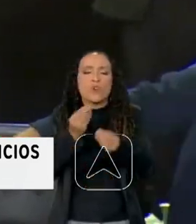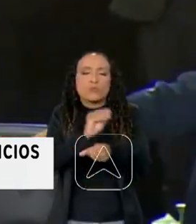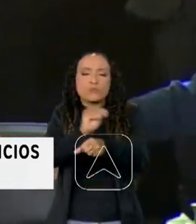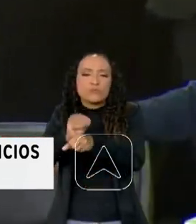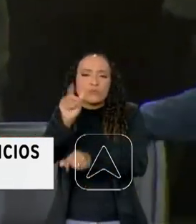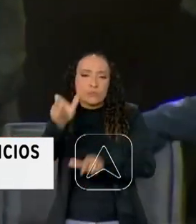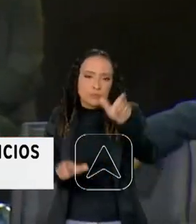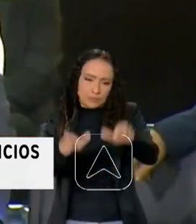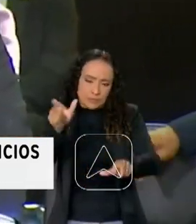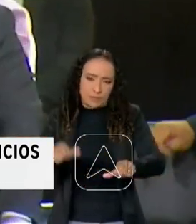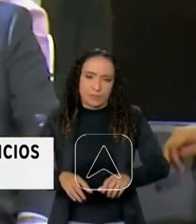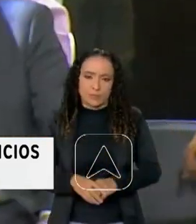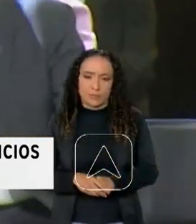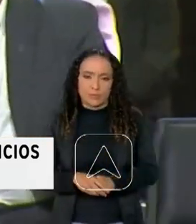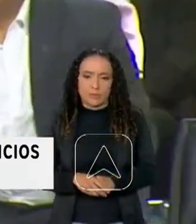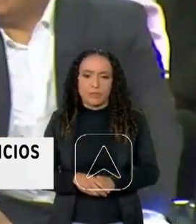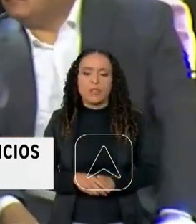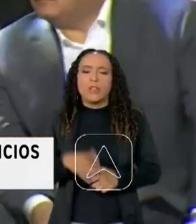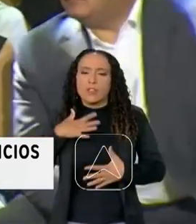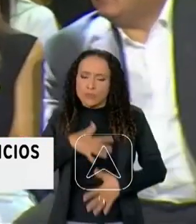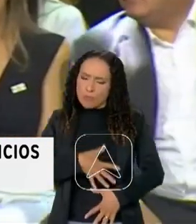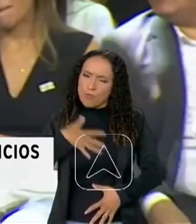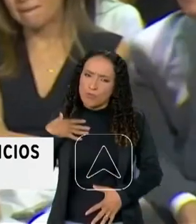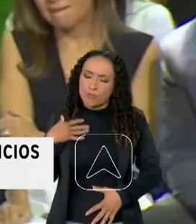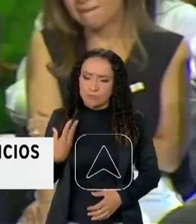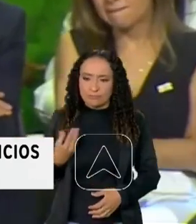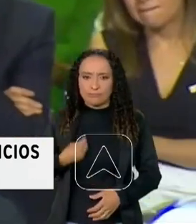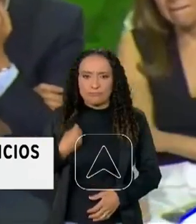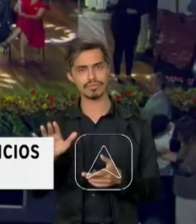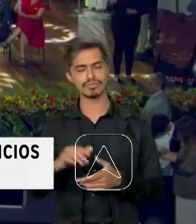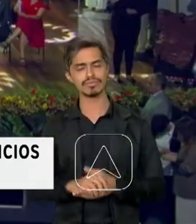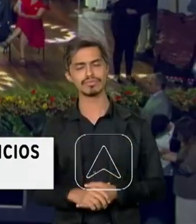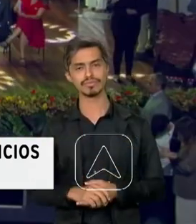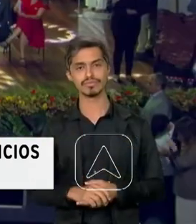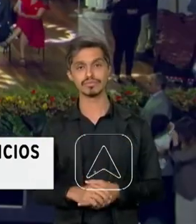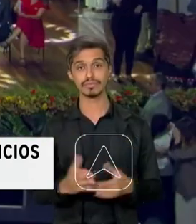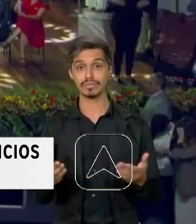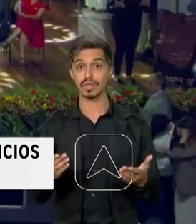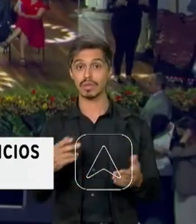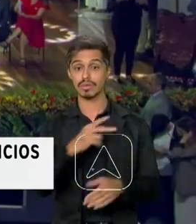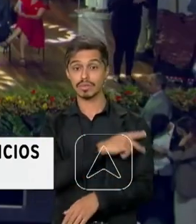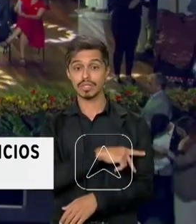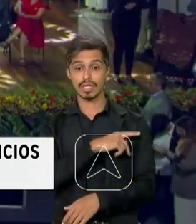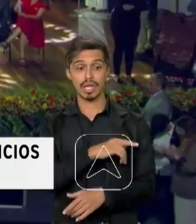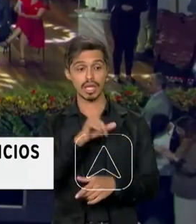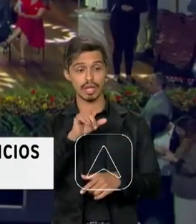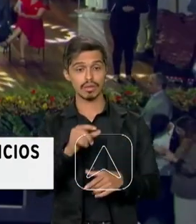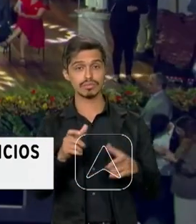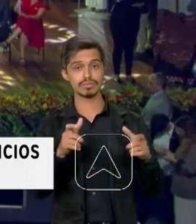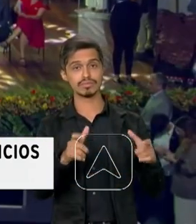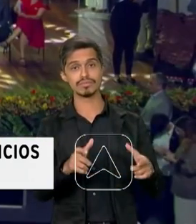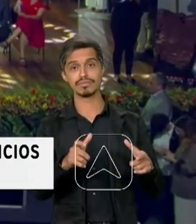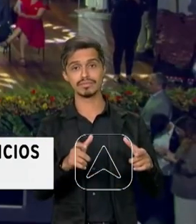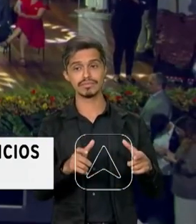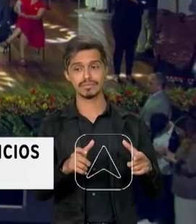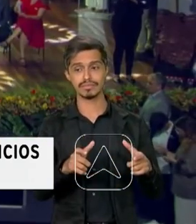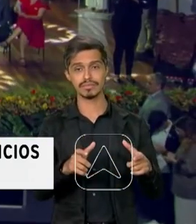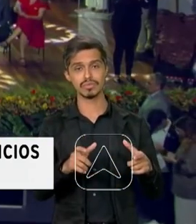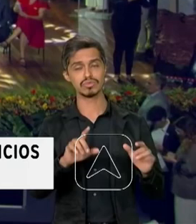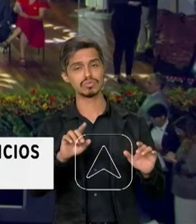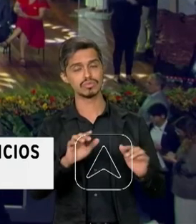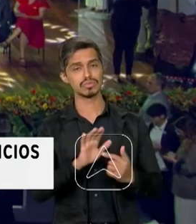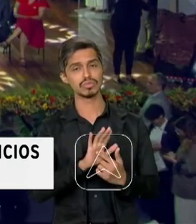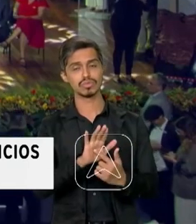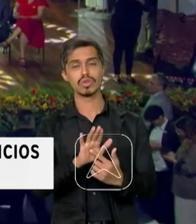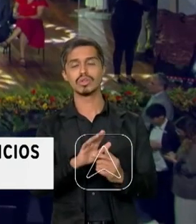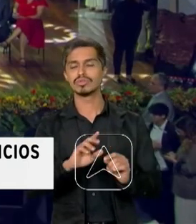dessas pessoas e eu tô muito orgulhoso de estar aqui no Piauí Então o Piauí virou um case de sucesso